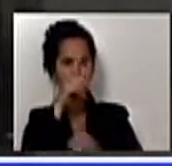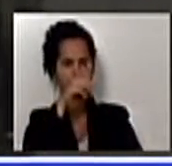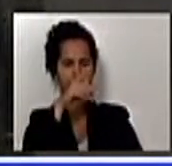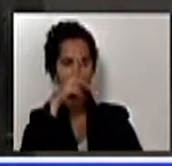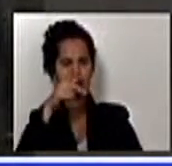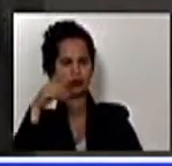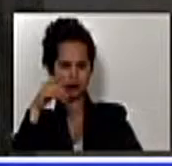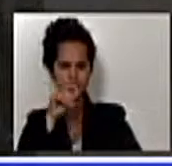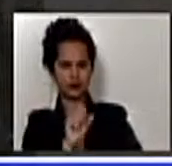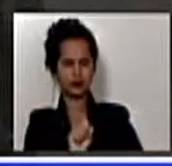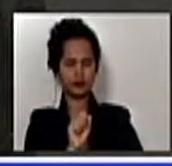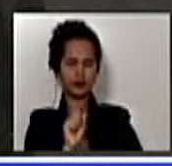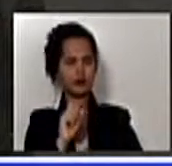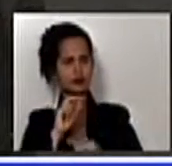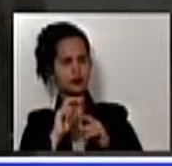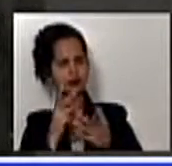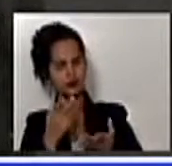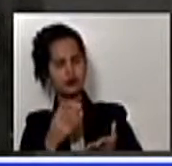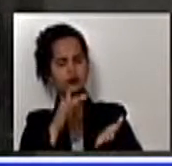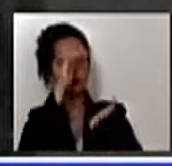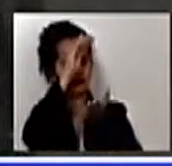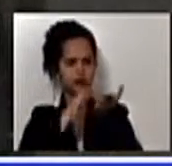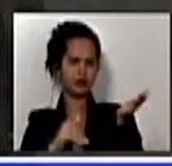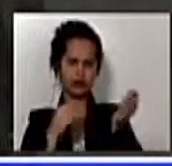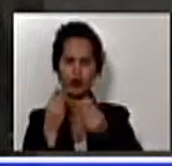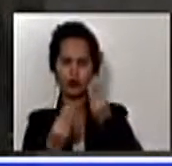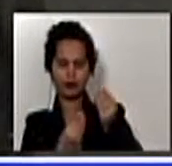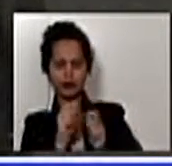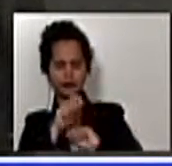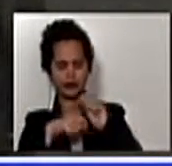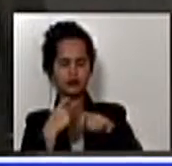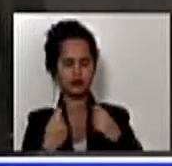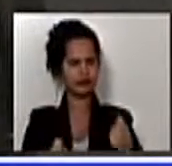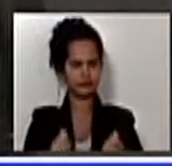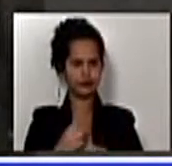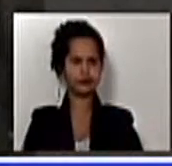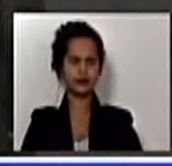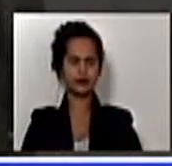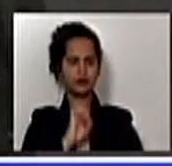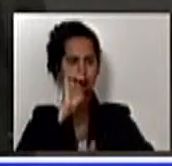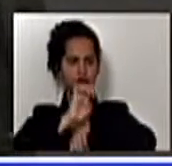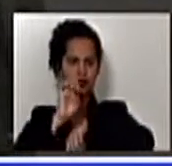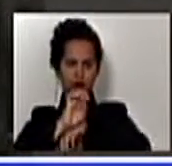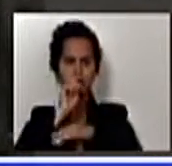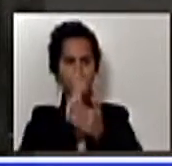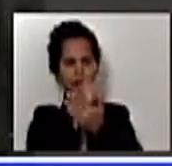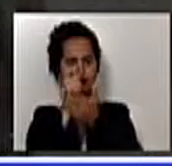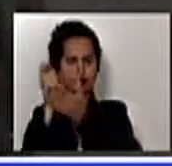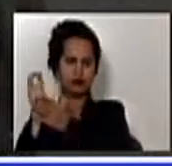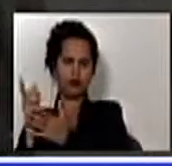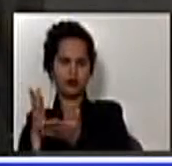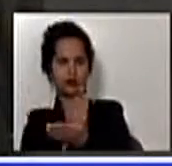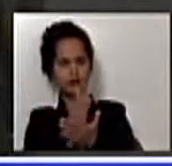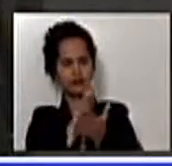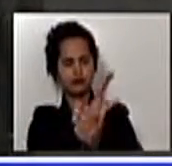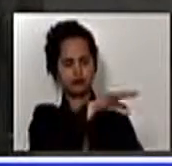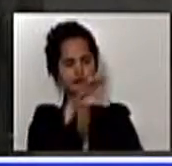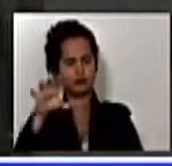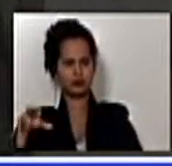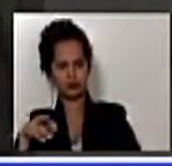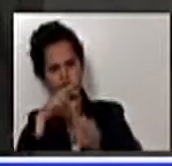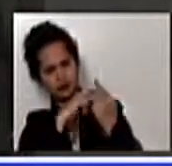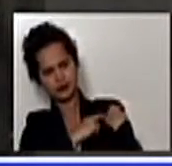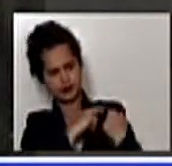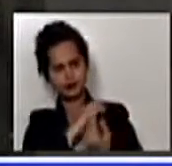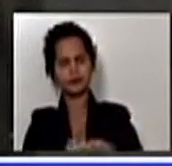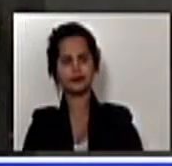ou tirar despesas do Estado que hoje onera o nosso custeio. Então, são estudos que a gente está em